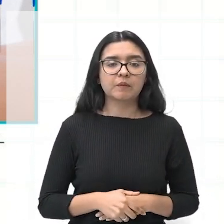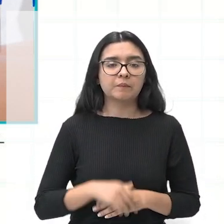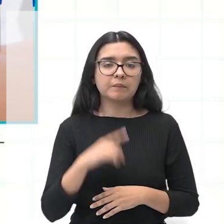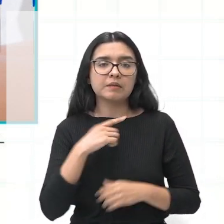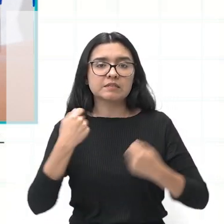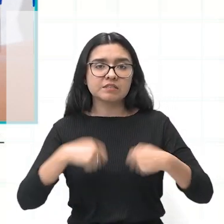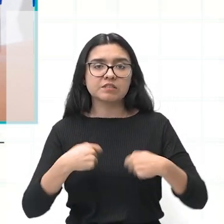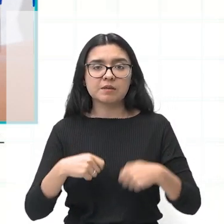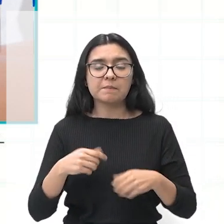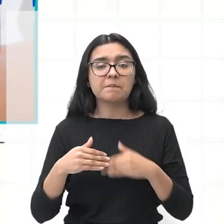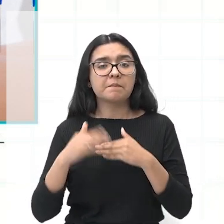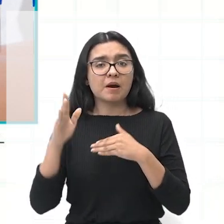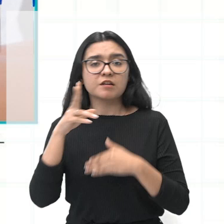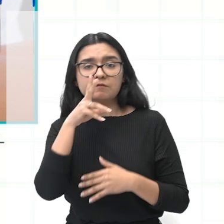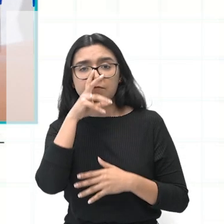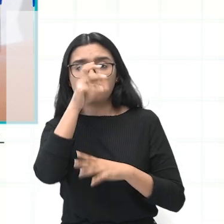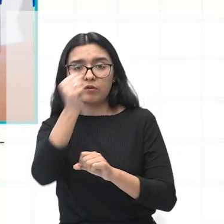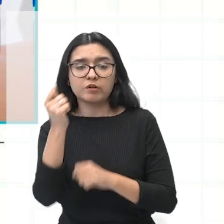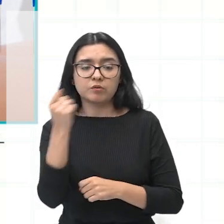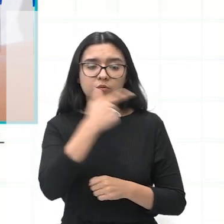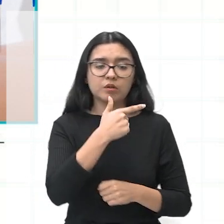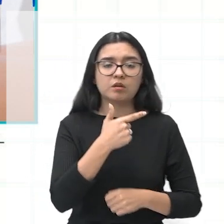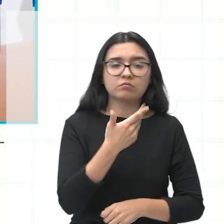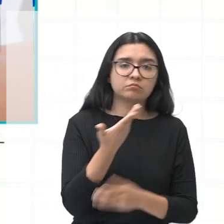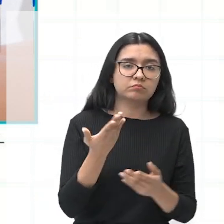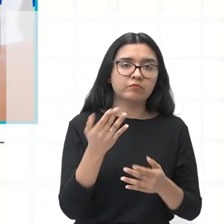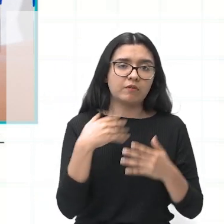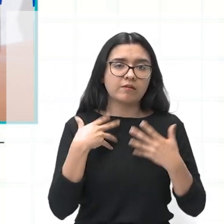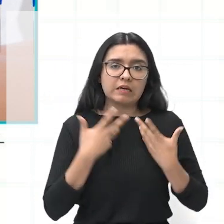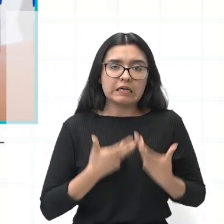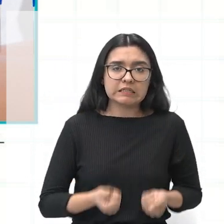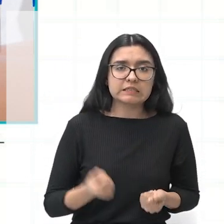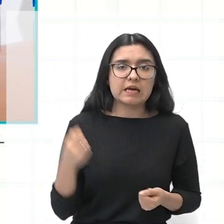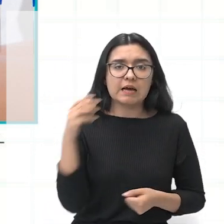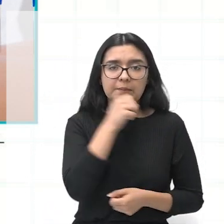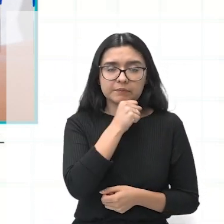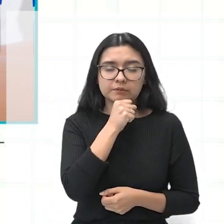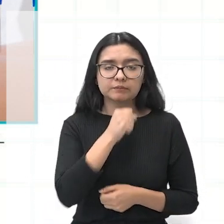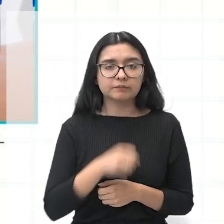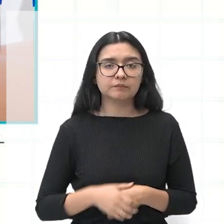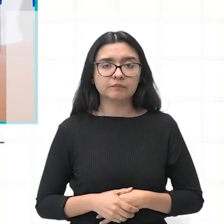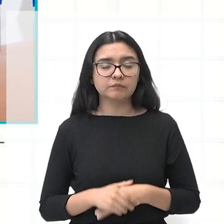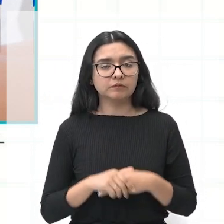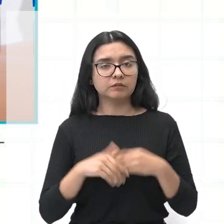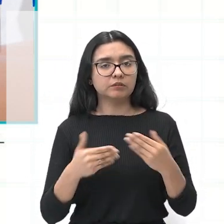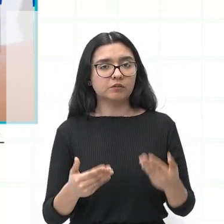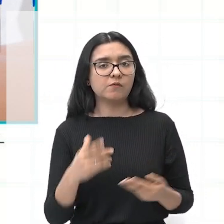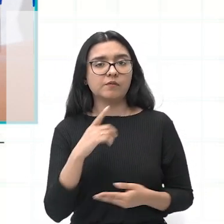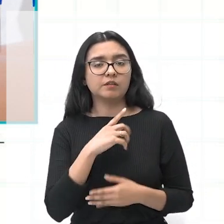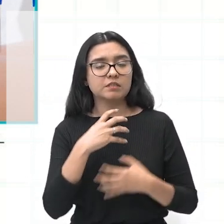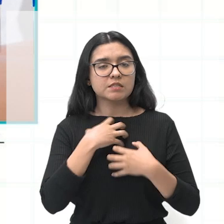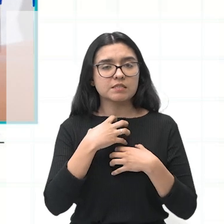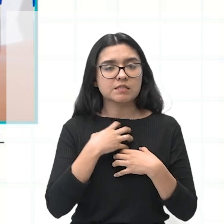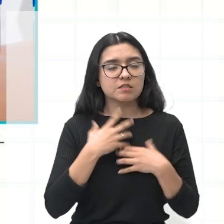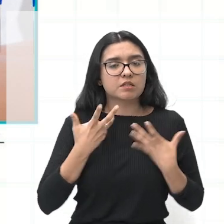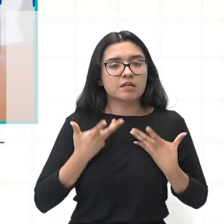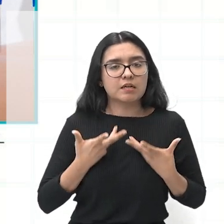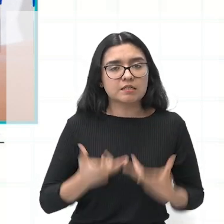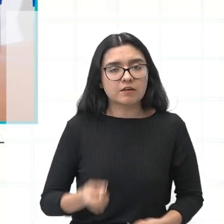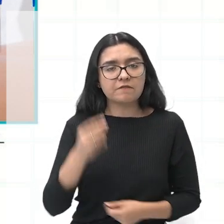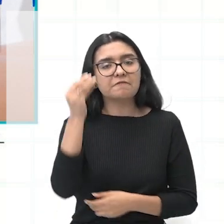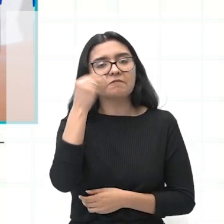solicitada vai cansar, vai fadigar um pouco mais rápido. E aí a gente vai ter essa sensação de fadiga,